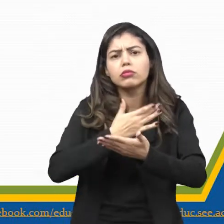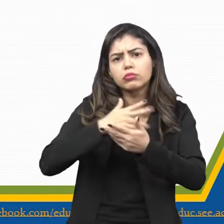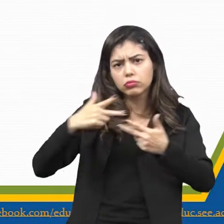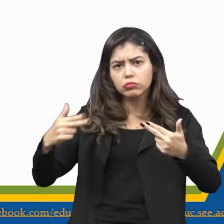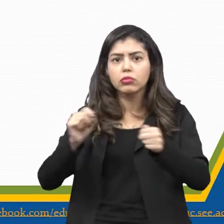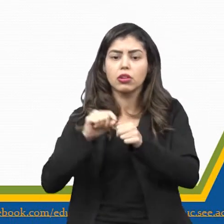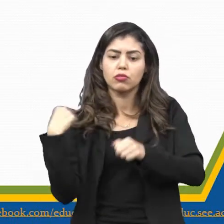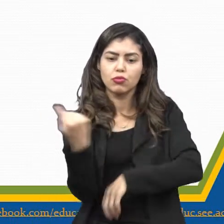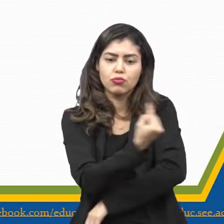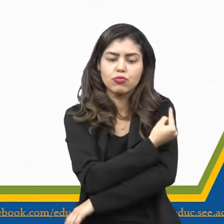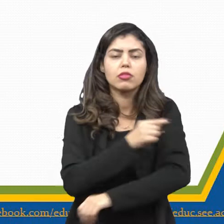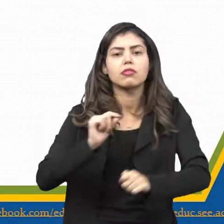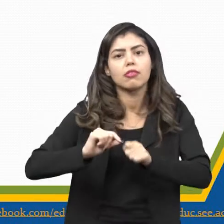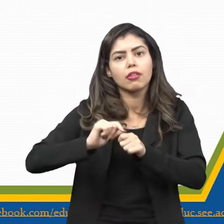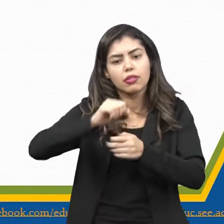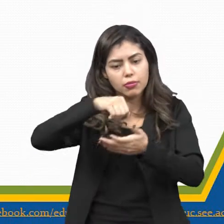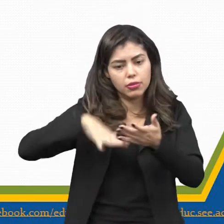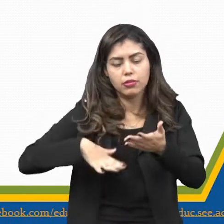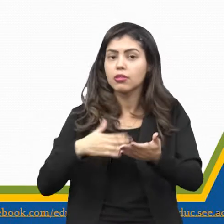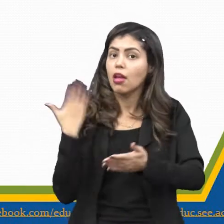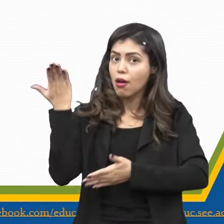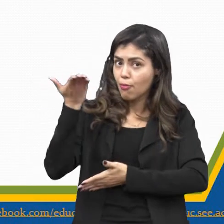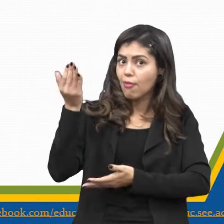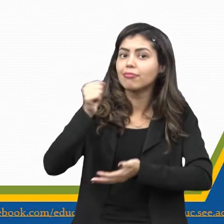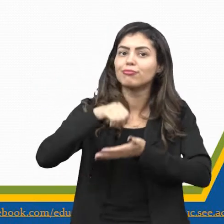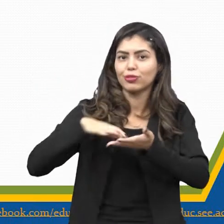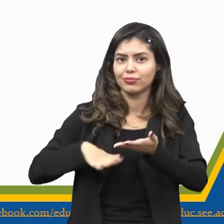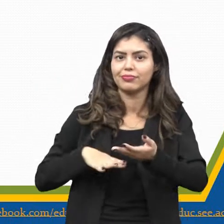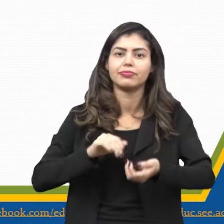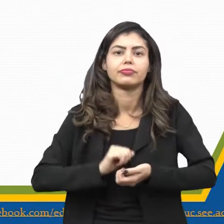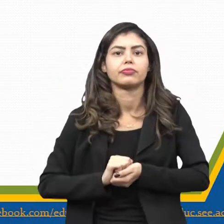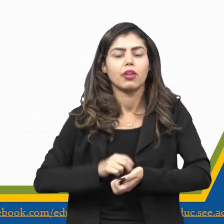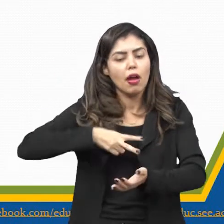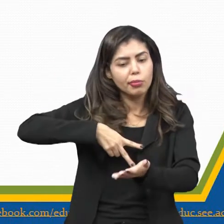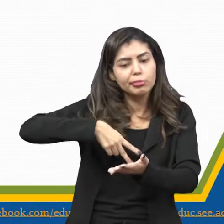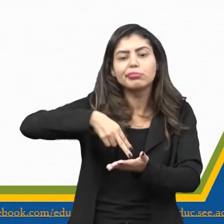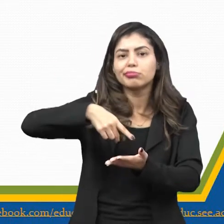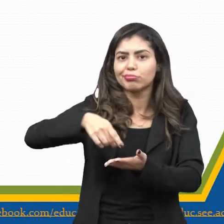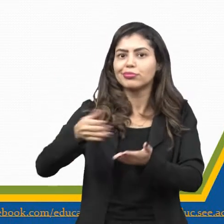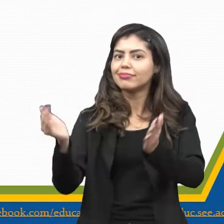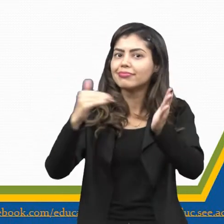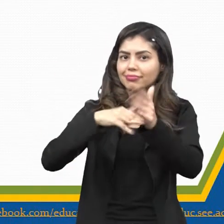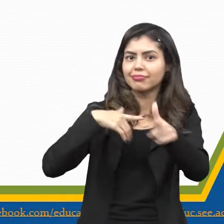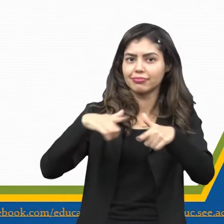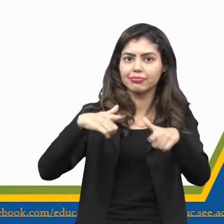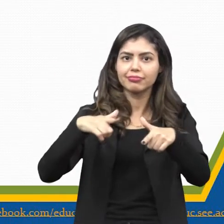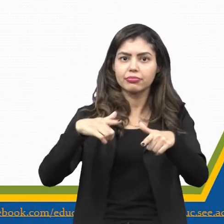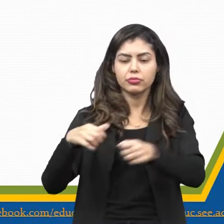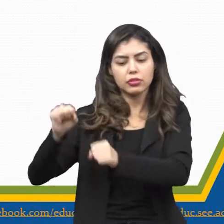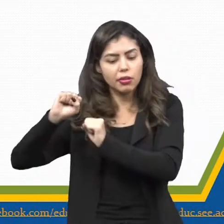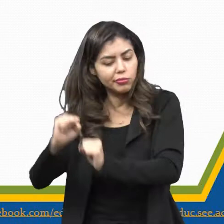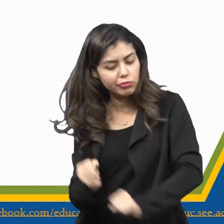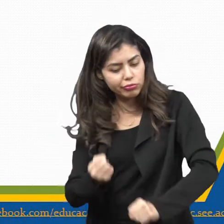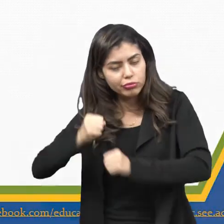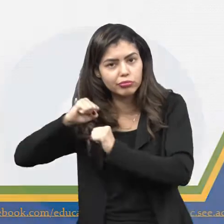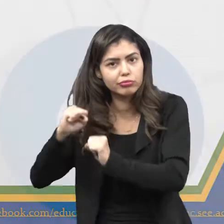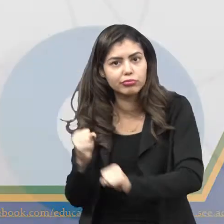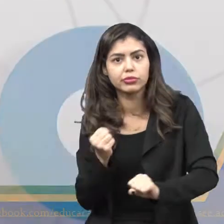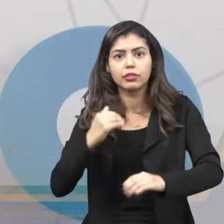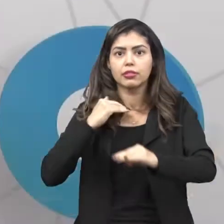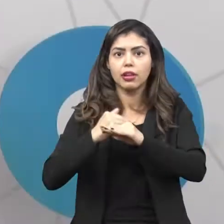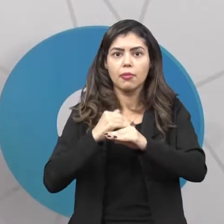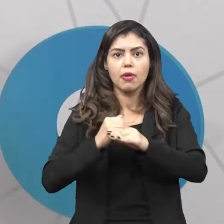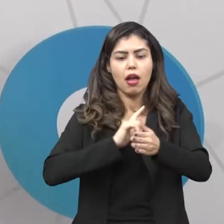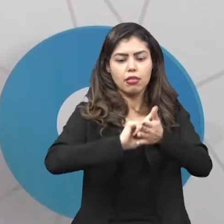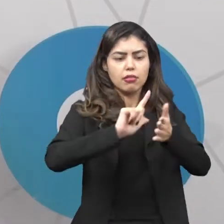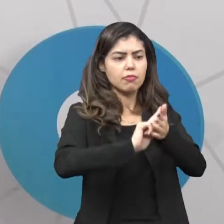atividades físicas, das tarefas básicas que eu estava falando para vocês. Uma caminhada até o trabalho, varrer a casa,